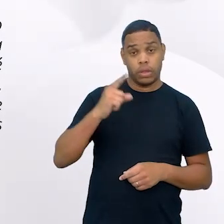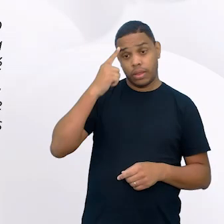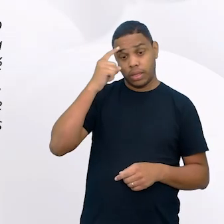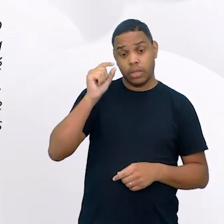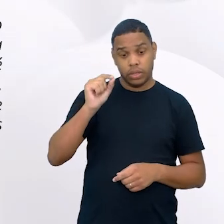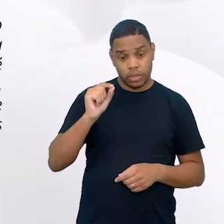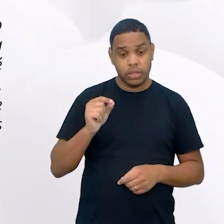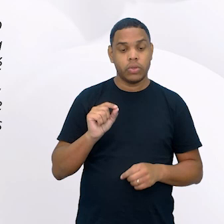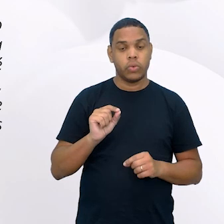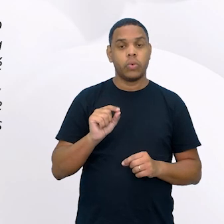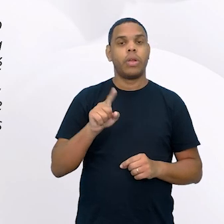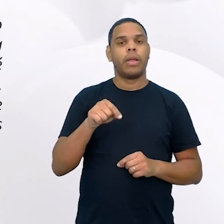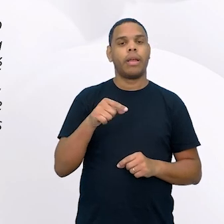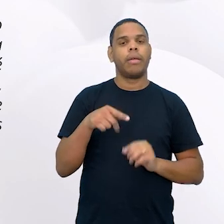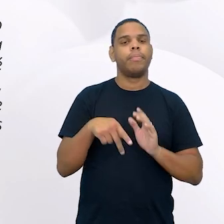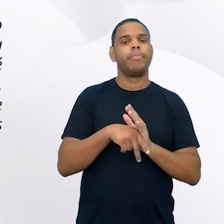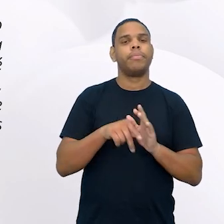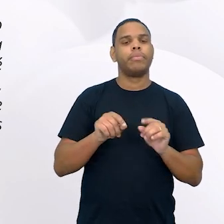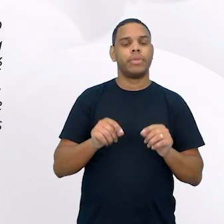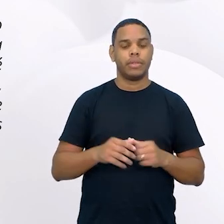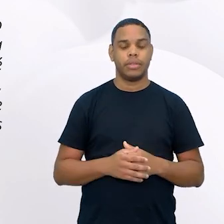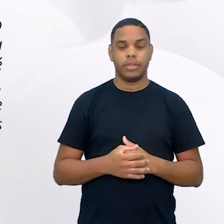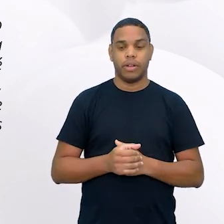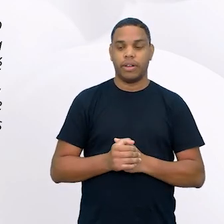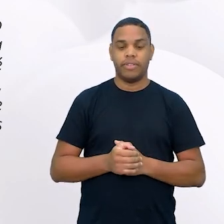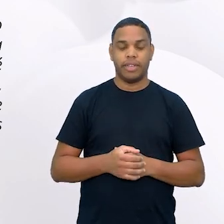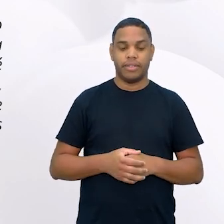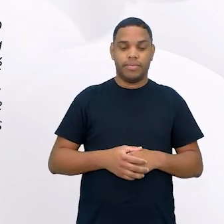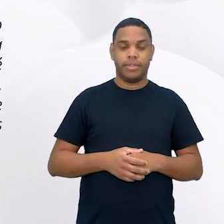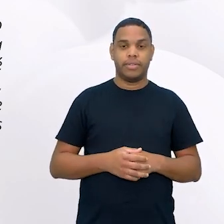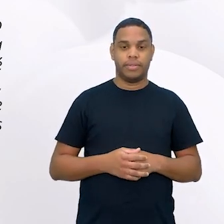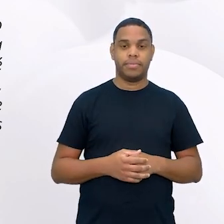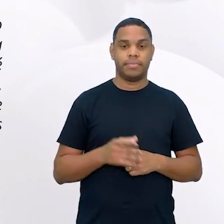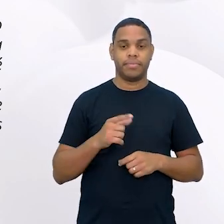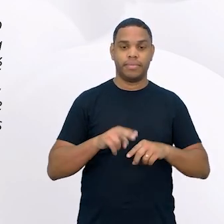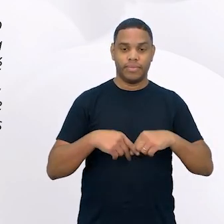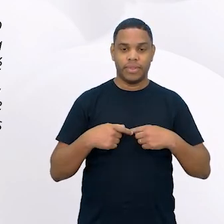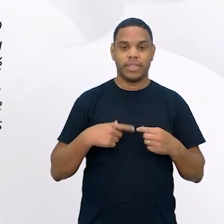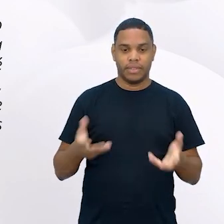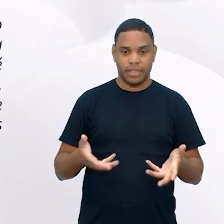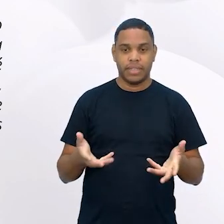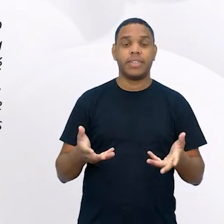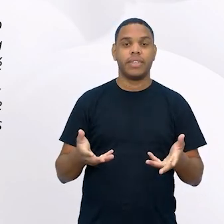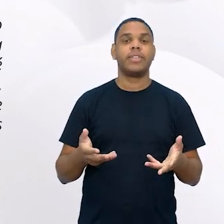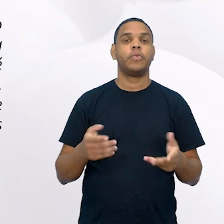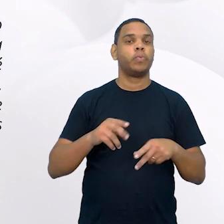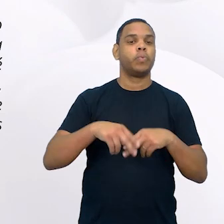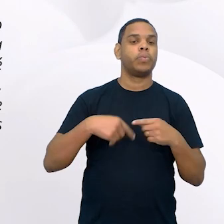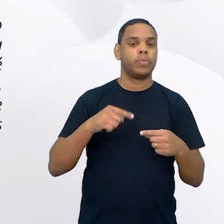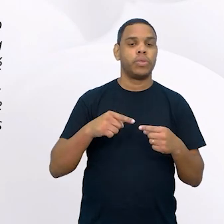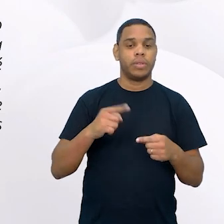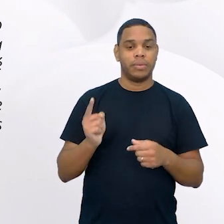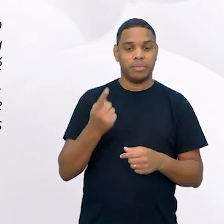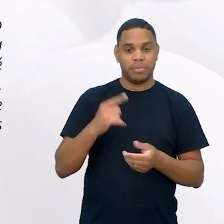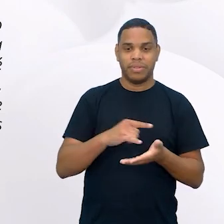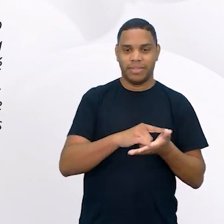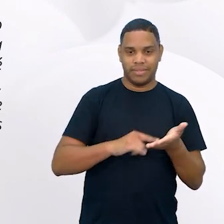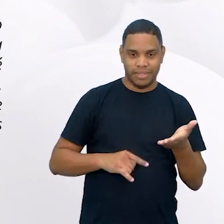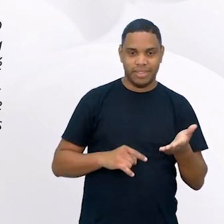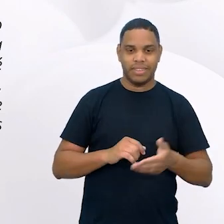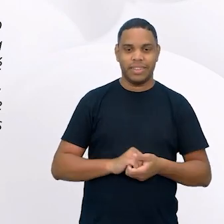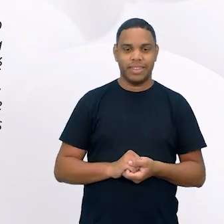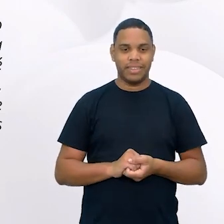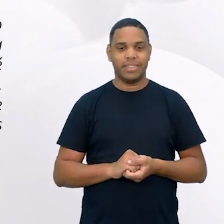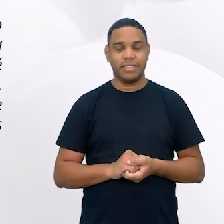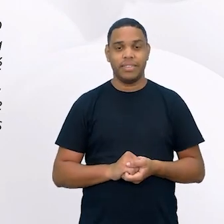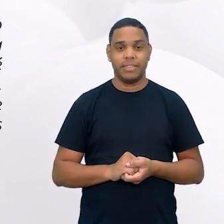que foi basicamente a motivação da gente iniciar o primeiro documentário em